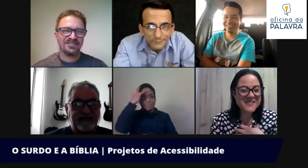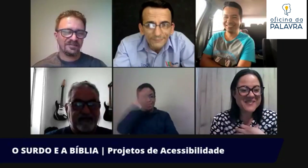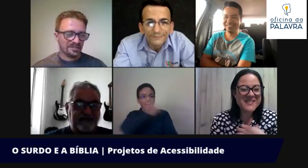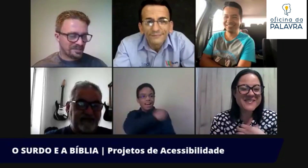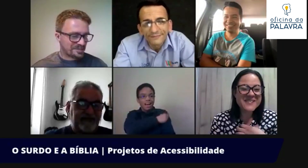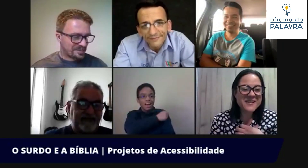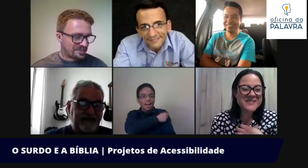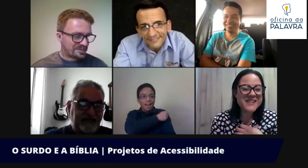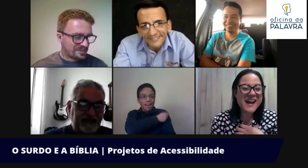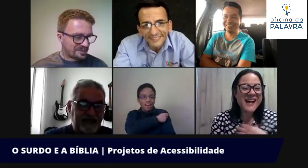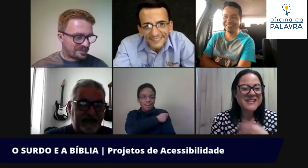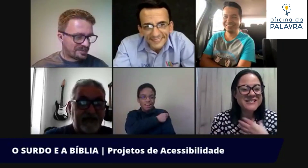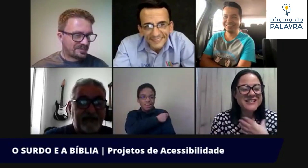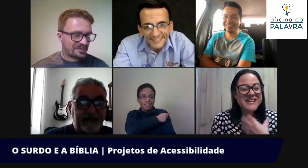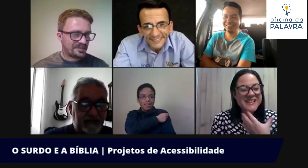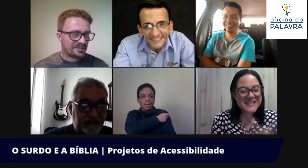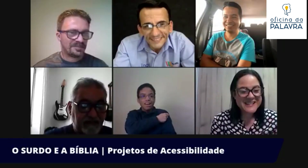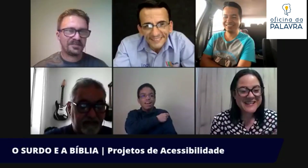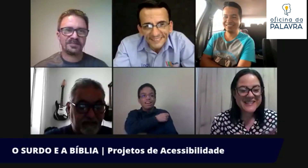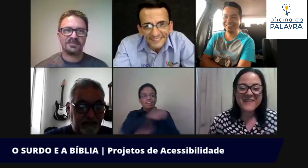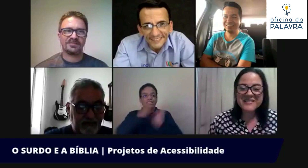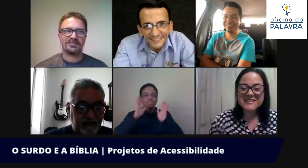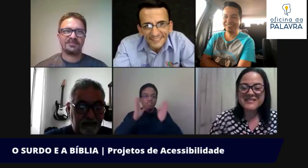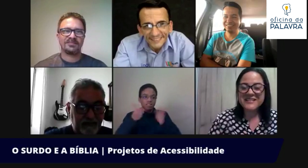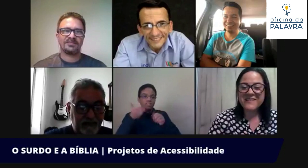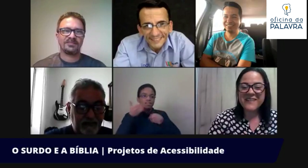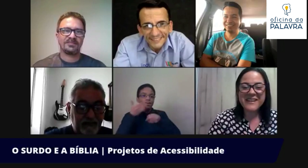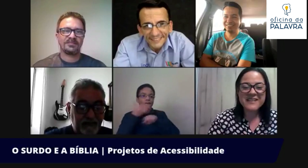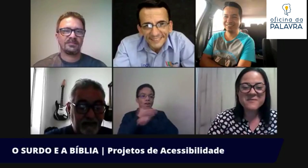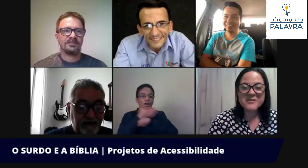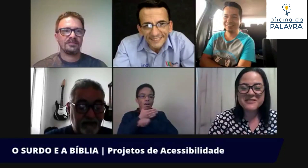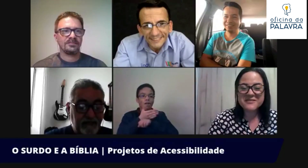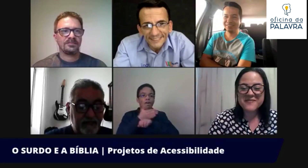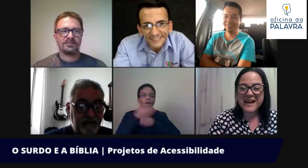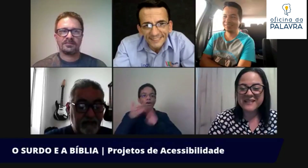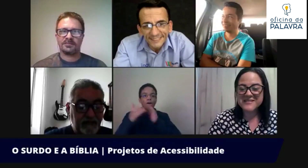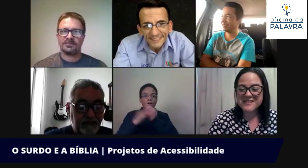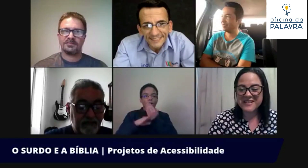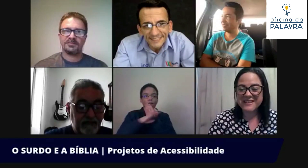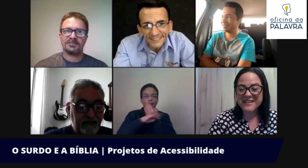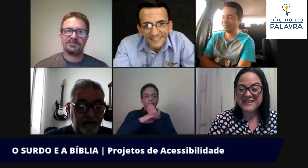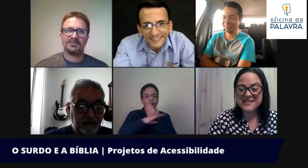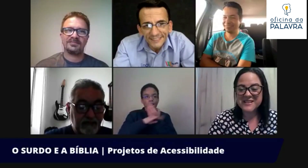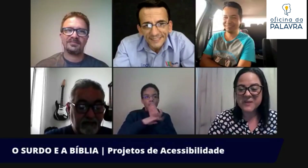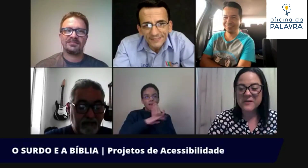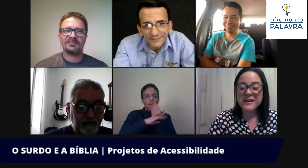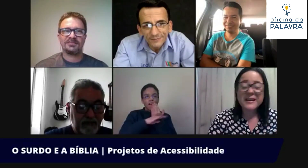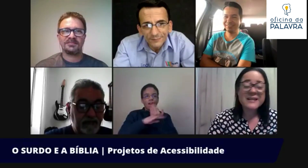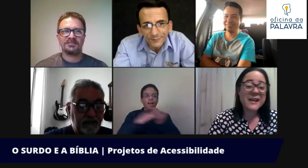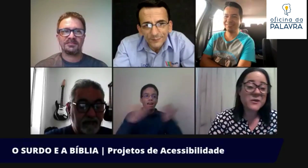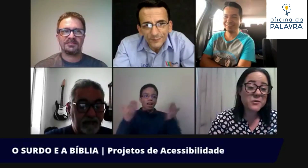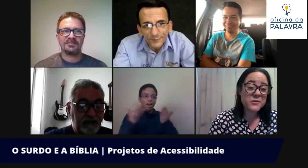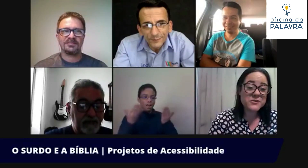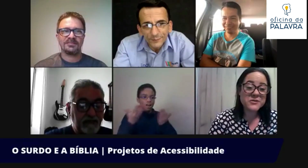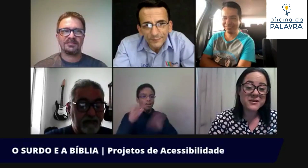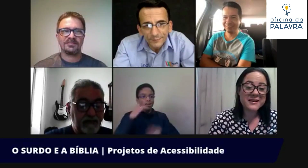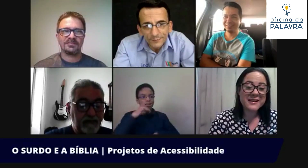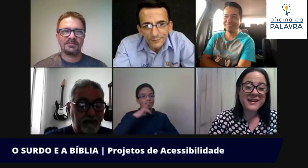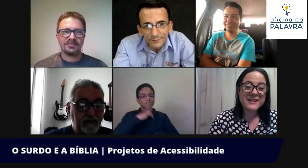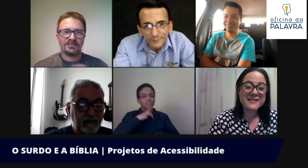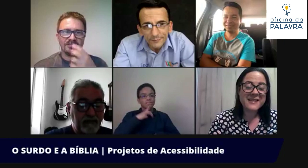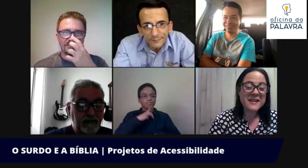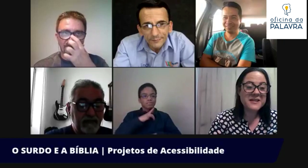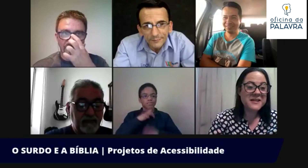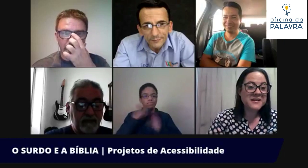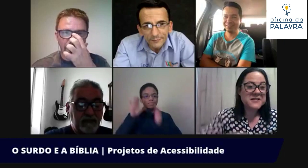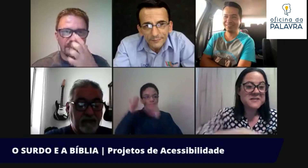que teve comigo na faculdade, e que hoje estão aí motivados com essa intenção. Claro que o professor